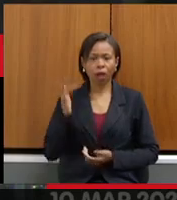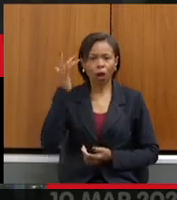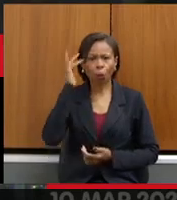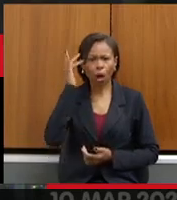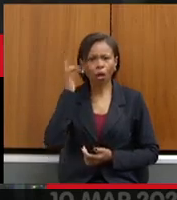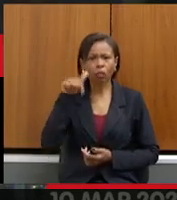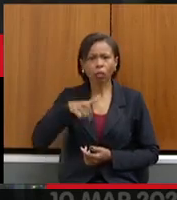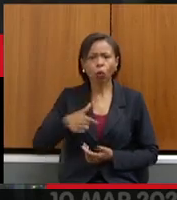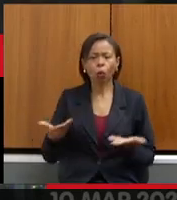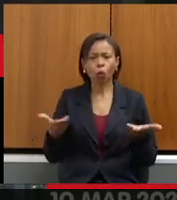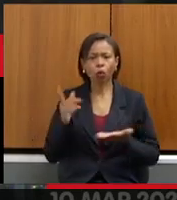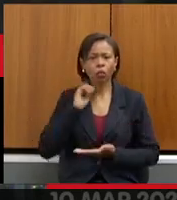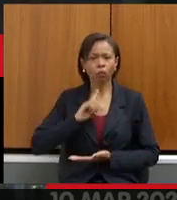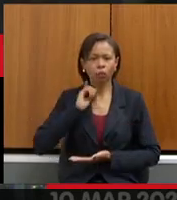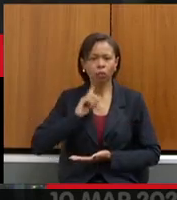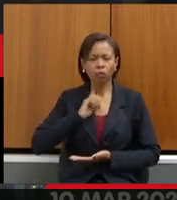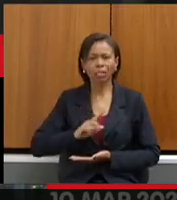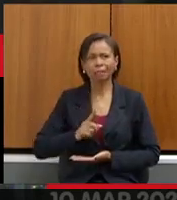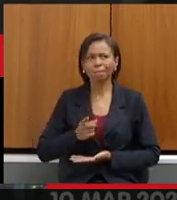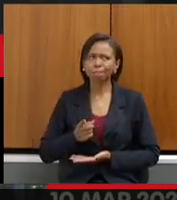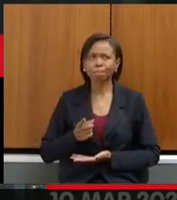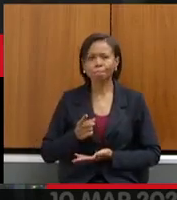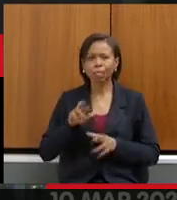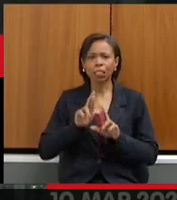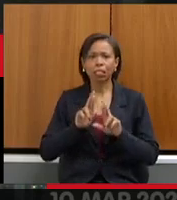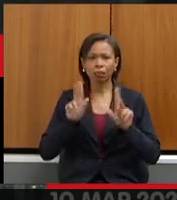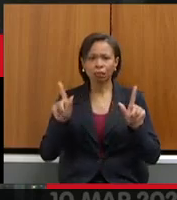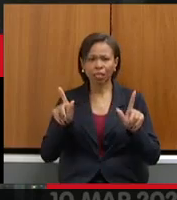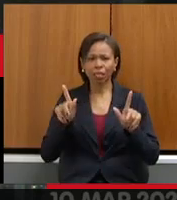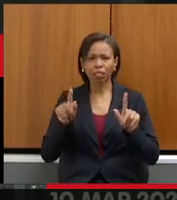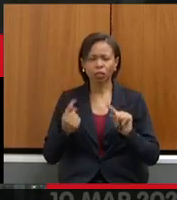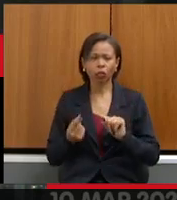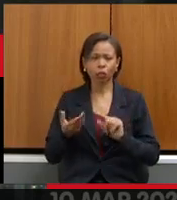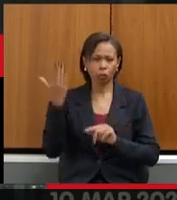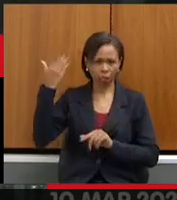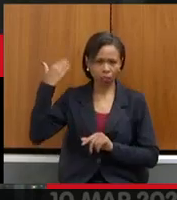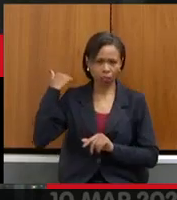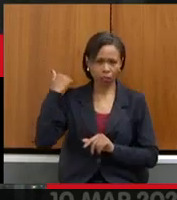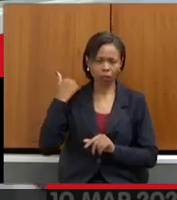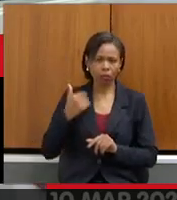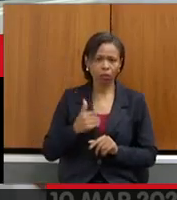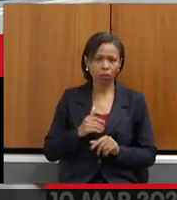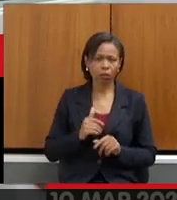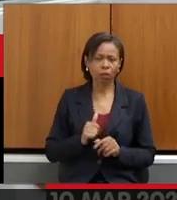acho que o Estado de Minas hoje vive um momento muito diferente o que foi é no passado